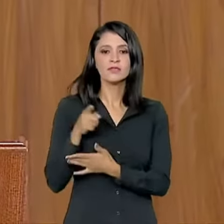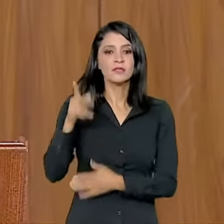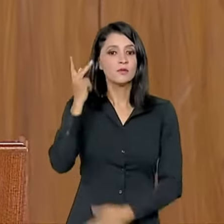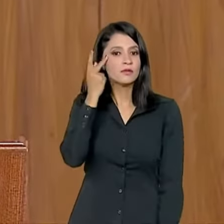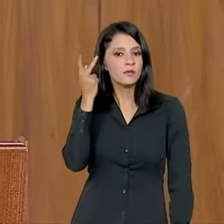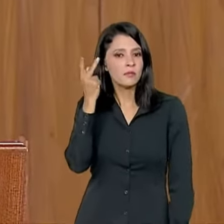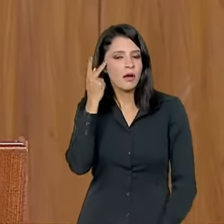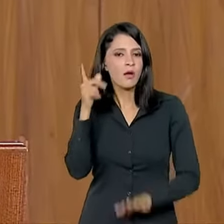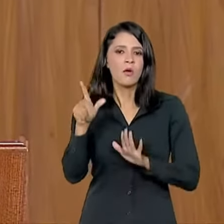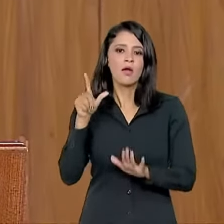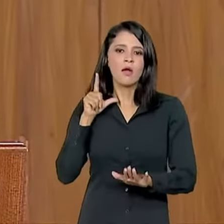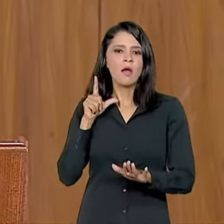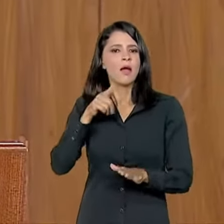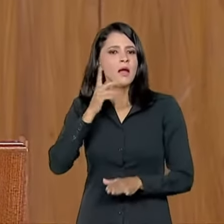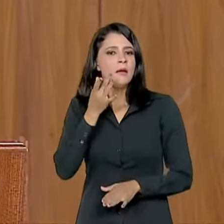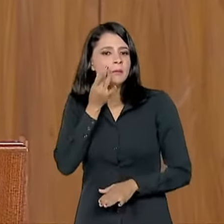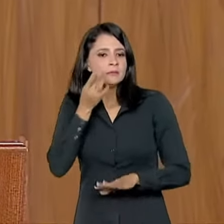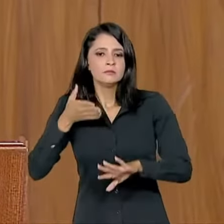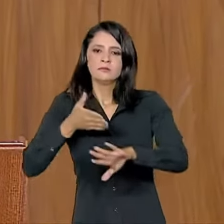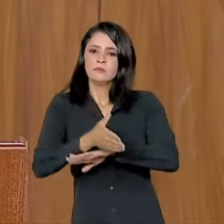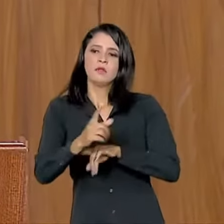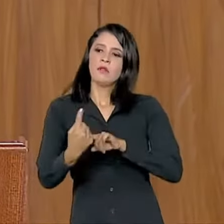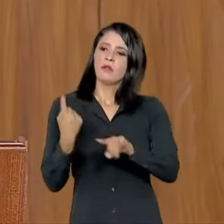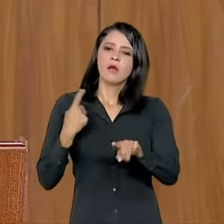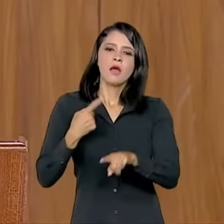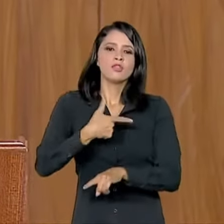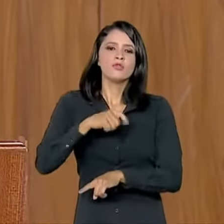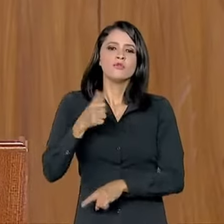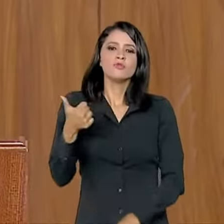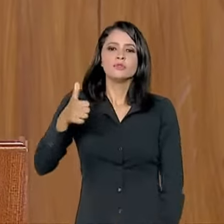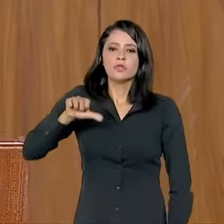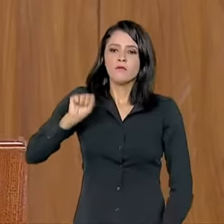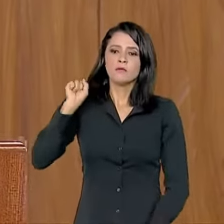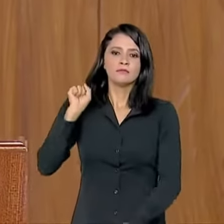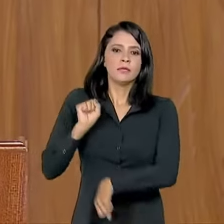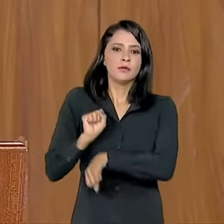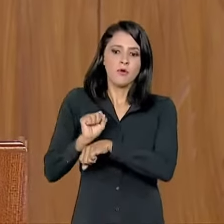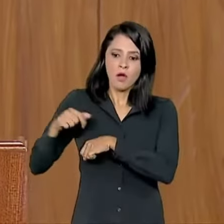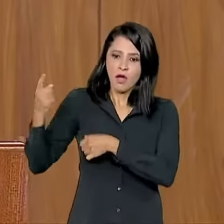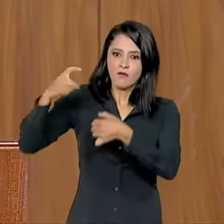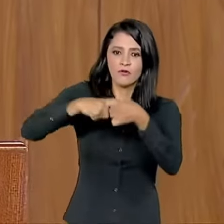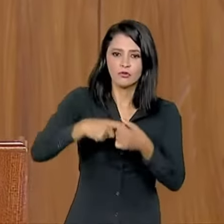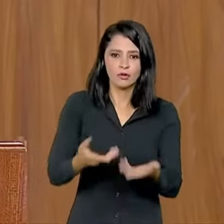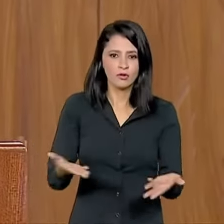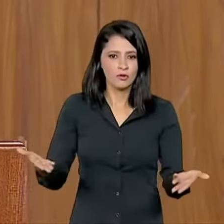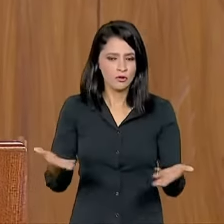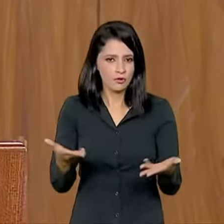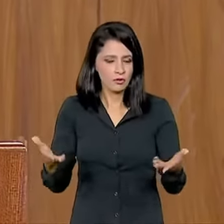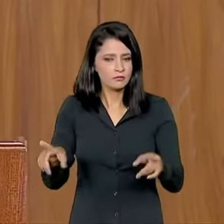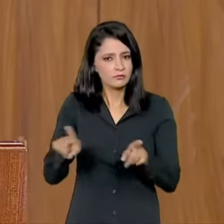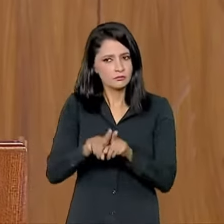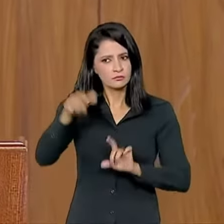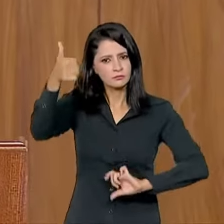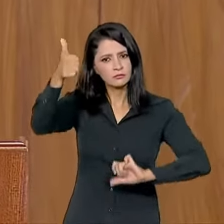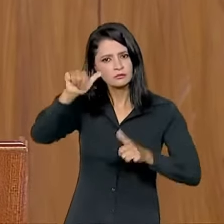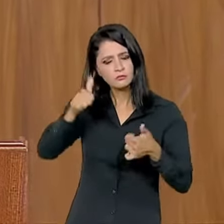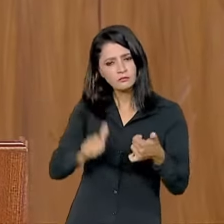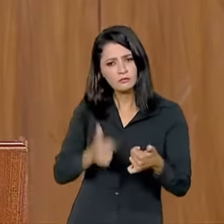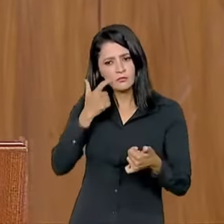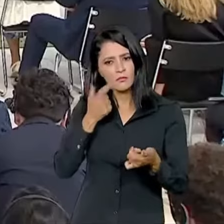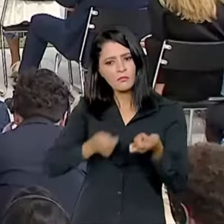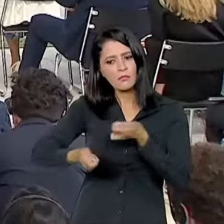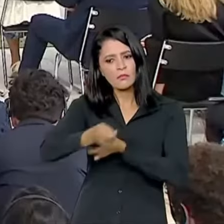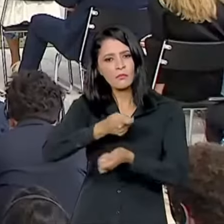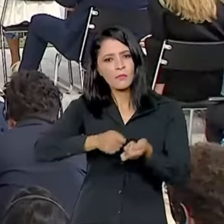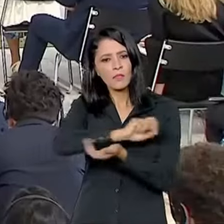se reunia presencialmente desde 2019. Examinamos formas de ampliar e diversificar o